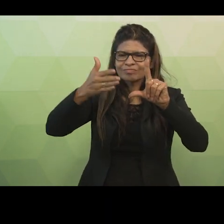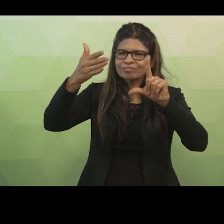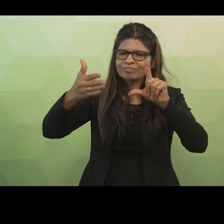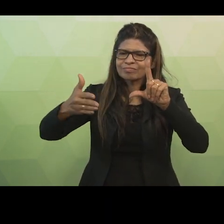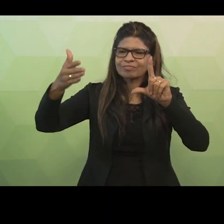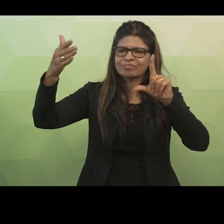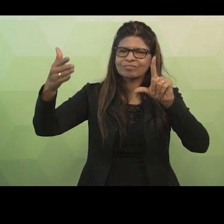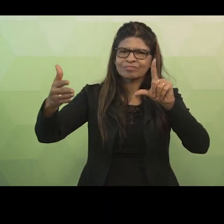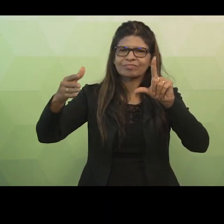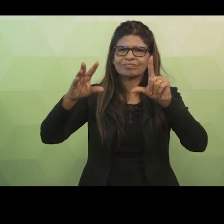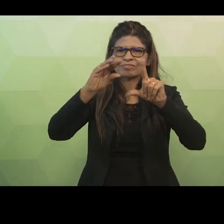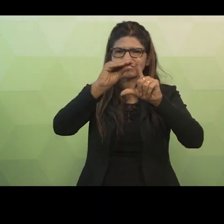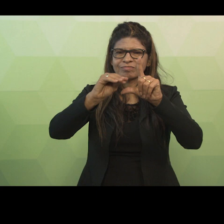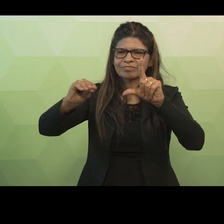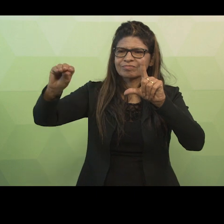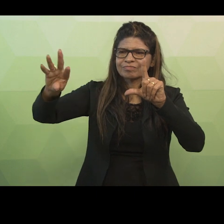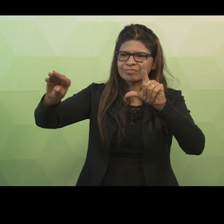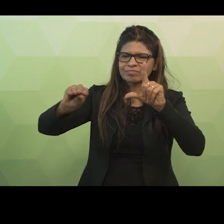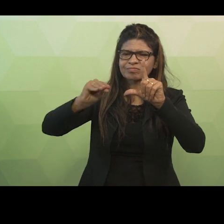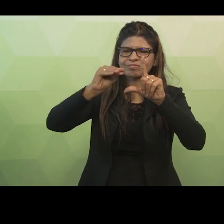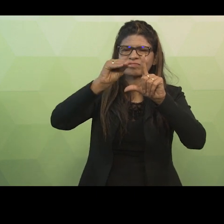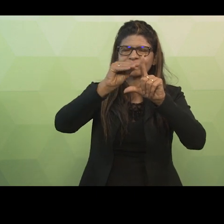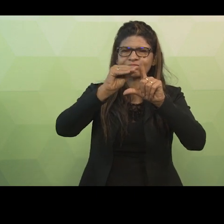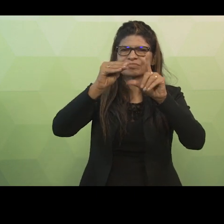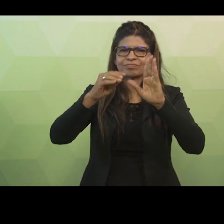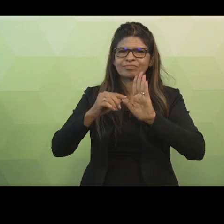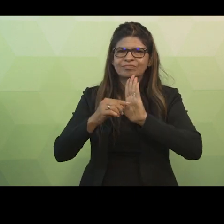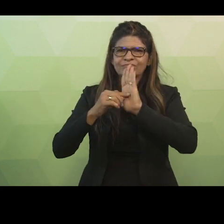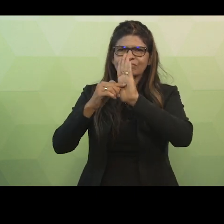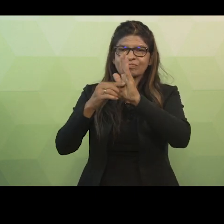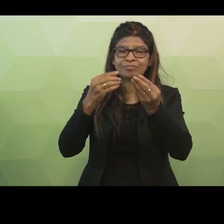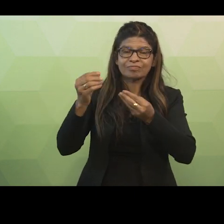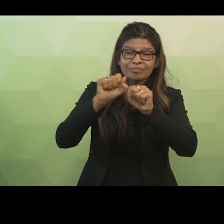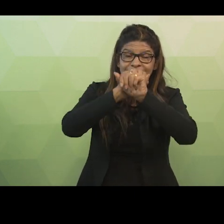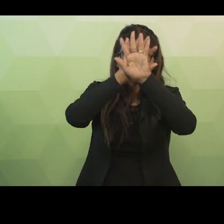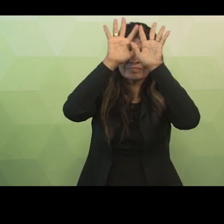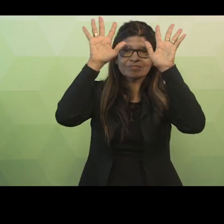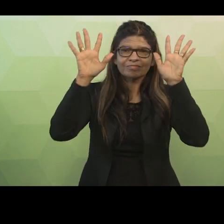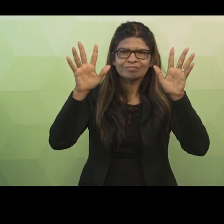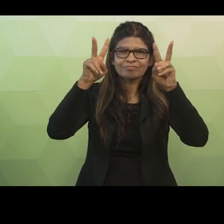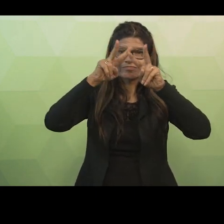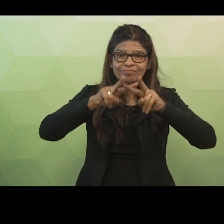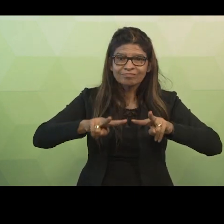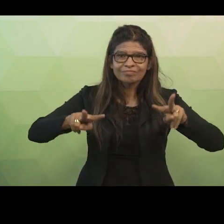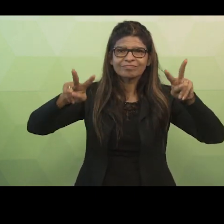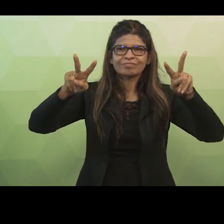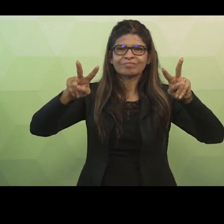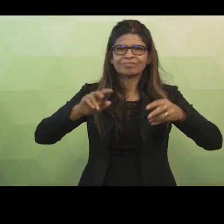caso de uso, para que os processos fiquem mais claros de serem visualizados.